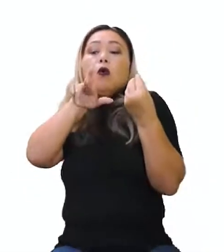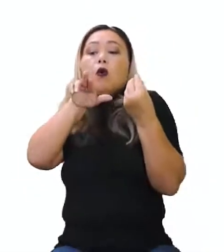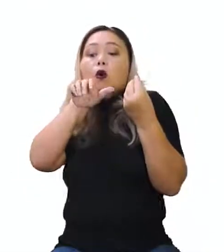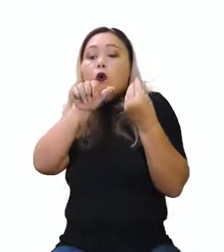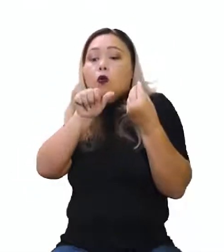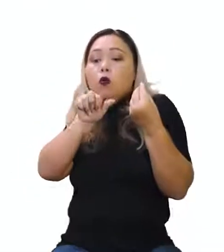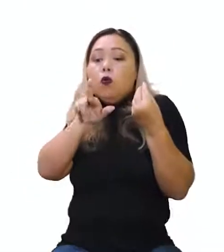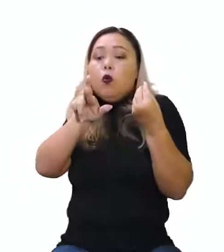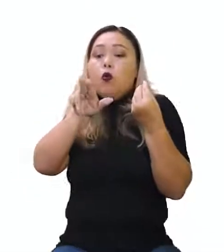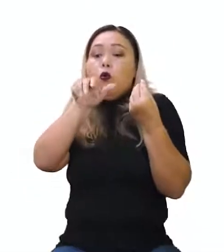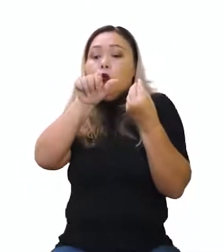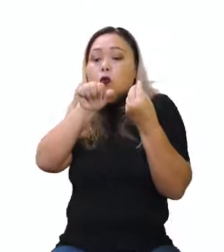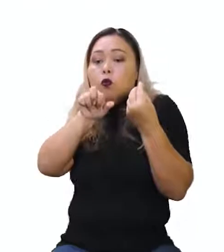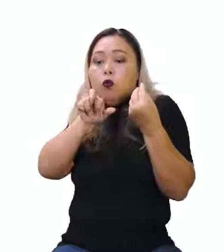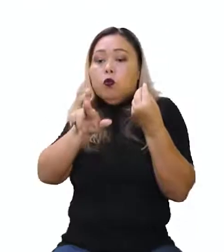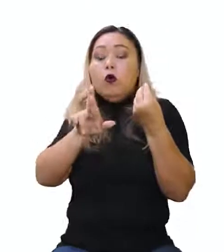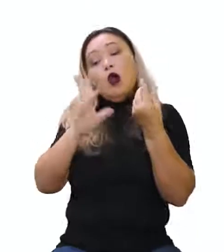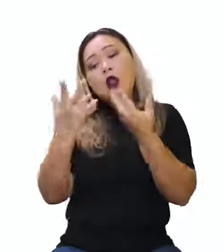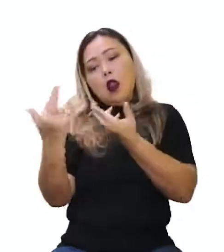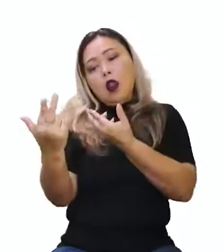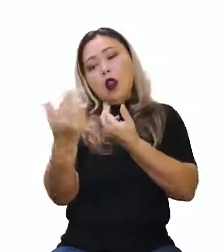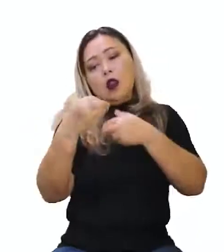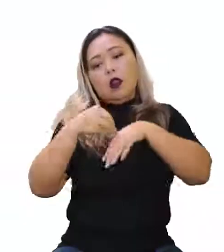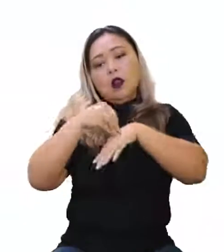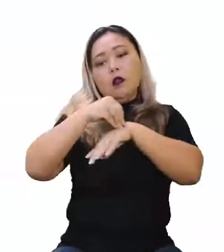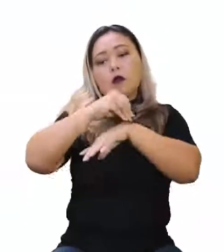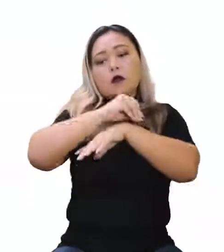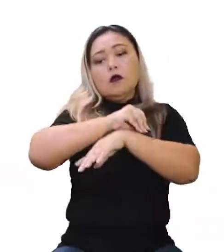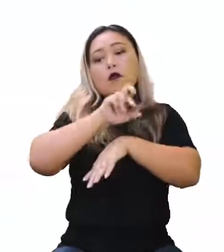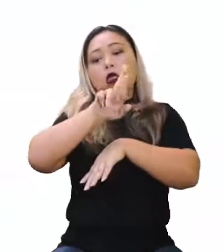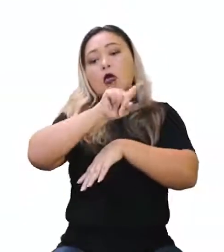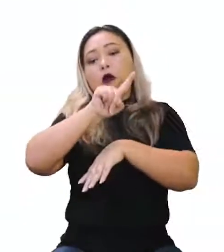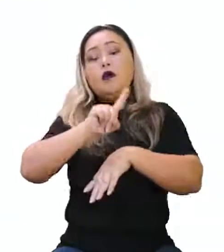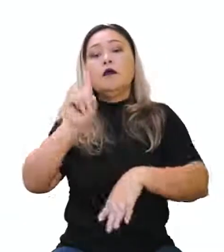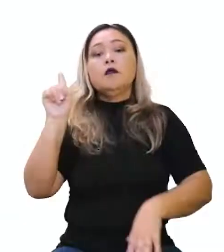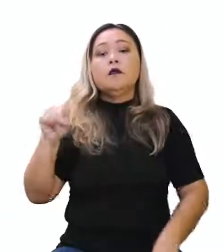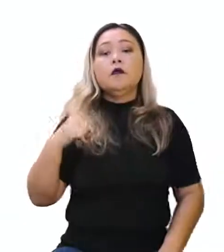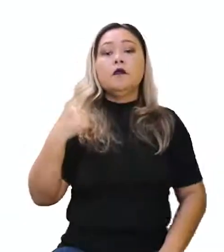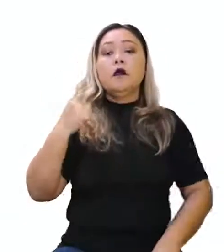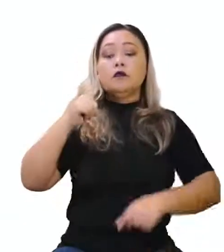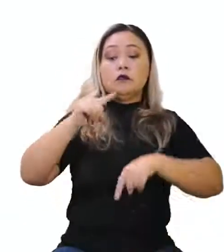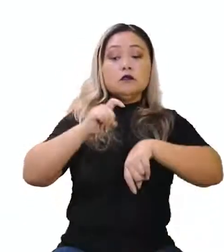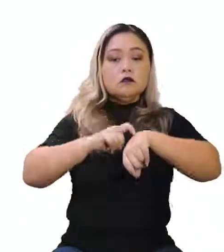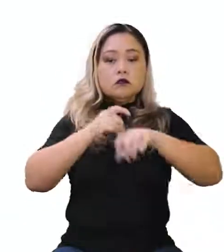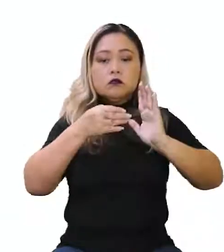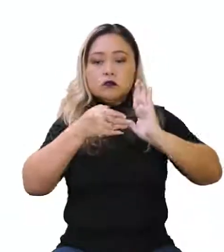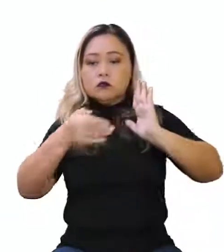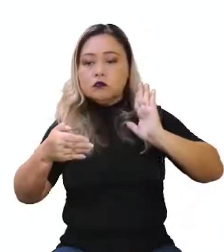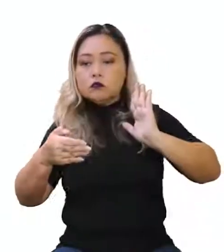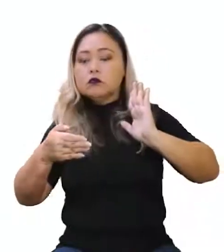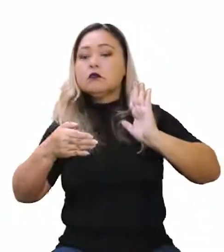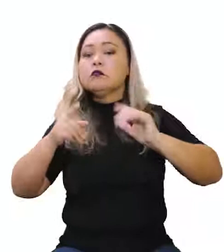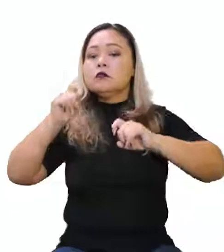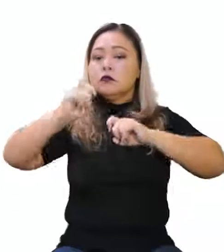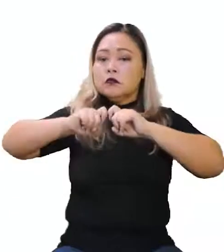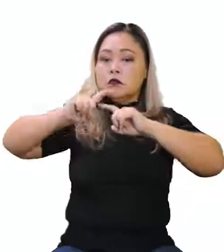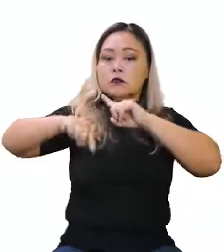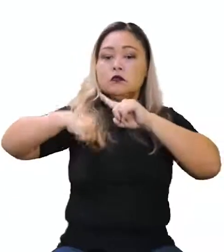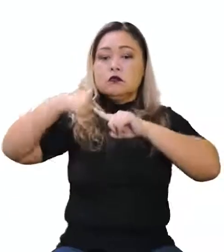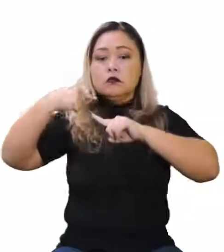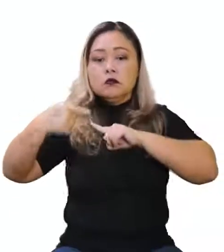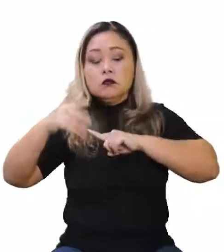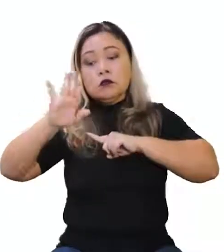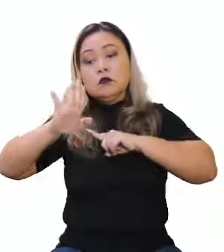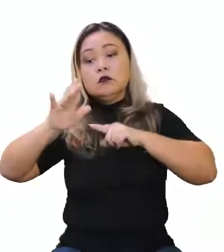esôfago. Lembra muito o sistema das rãs de acasalamento. A estação de reprodução coincide